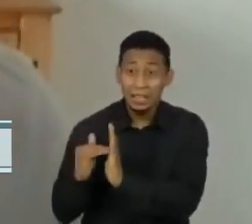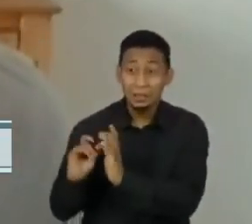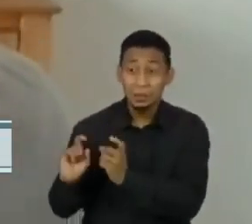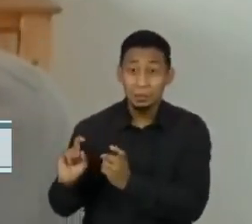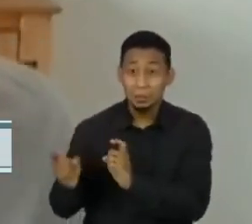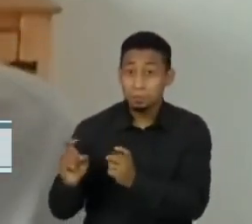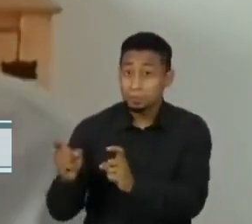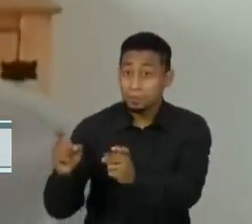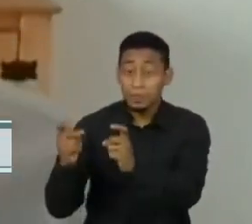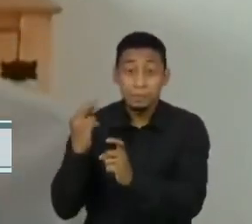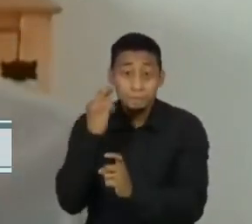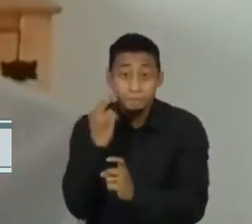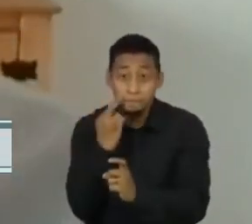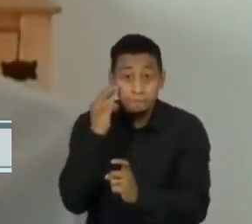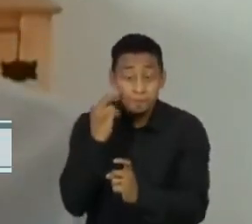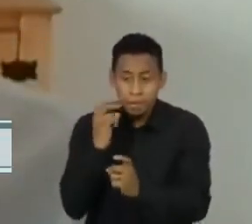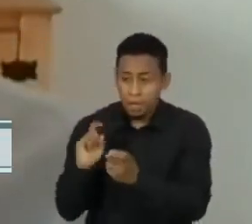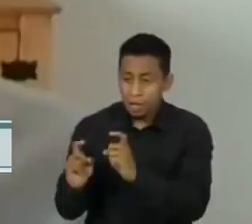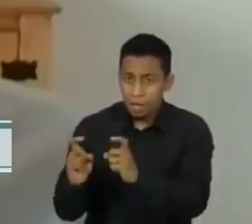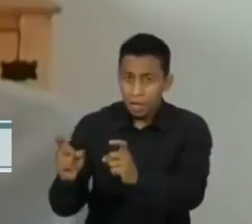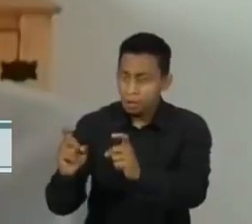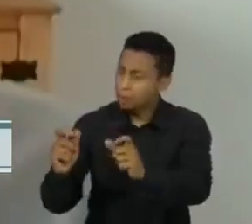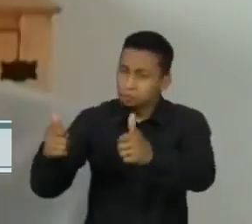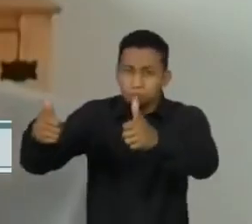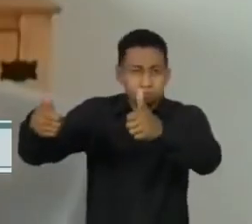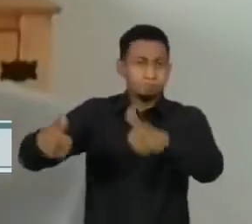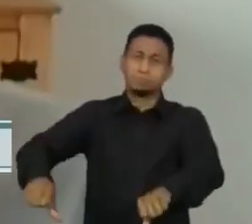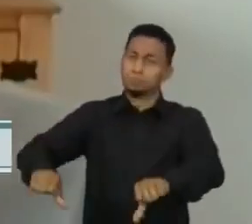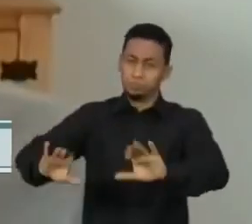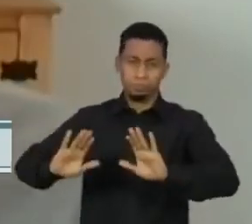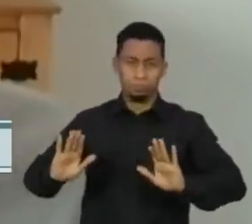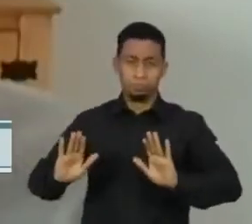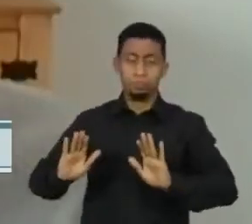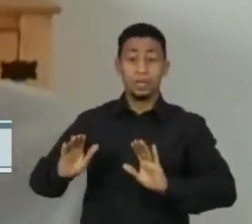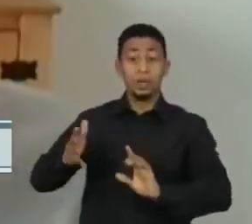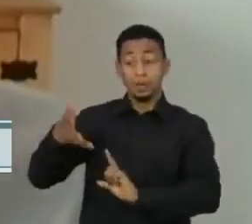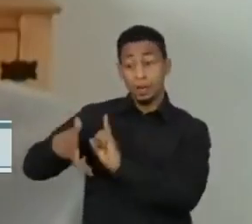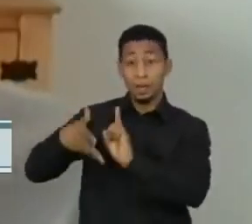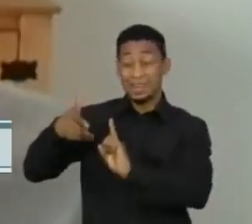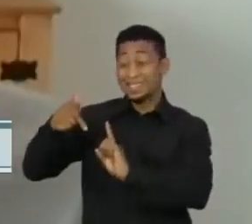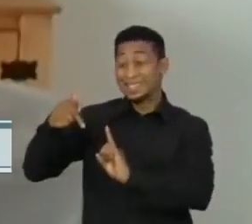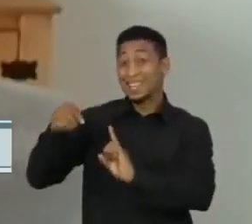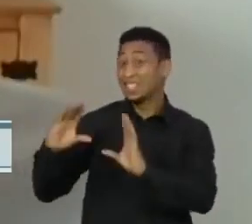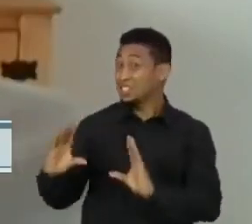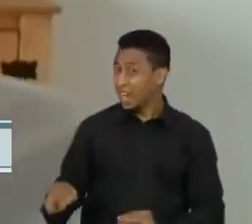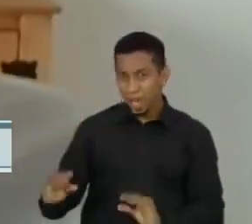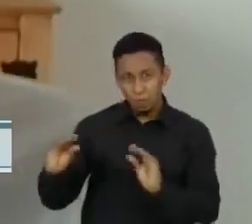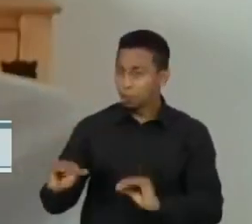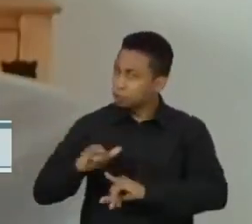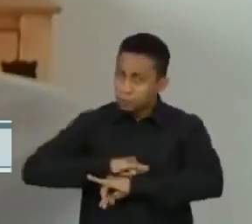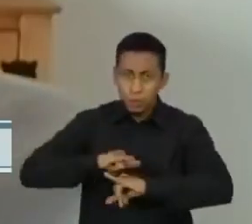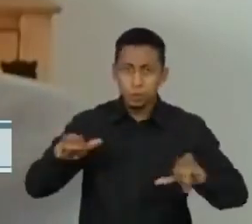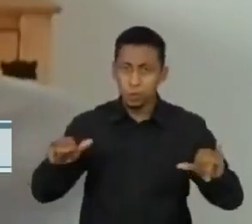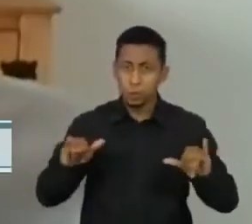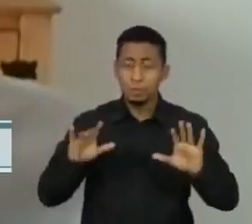Senado. Veio se pronunciar quase 7 horas da noite. Lira fez um discurso